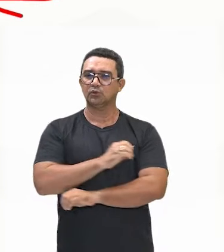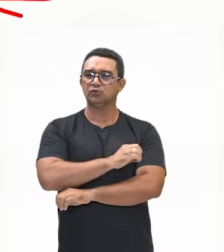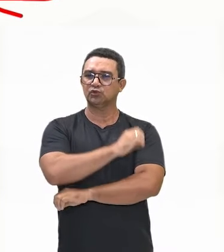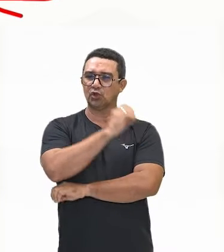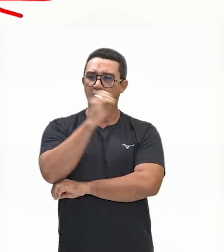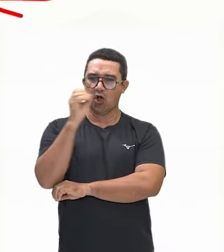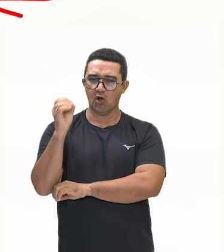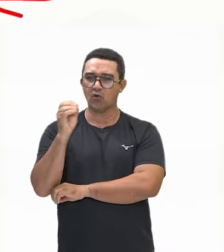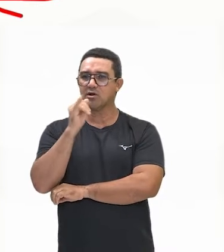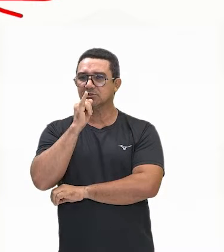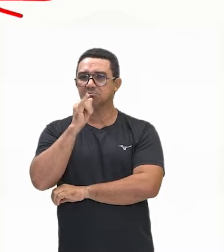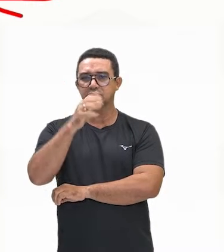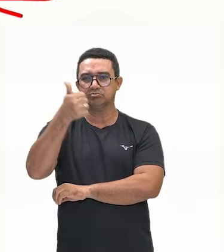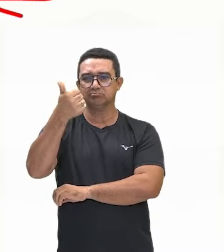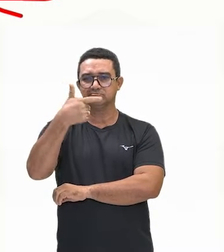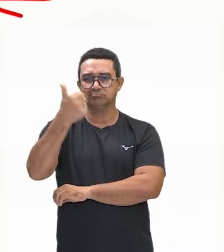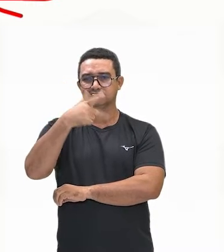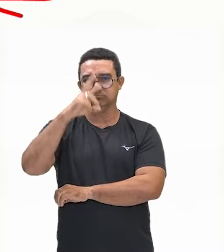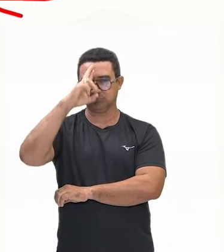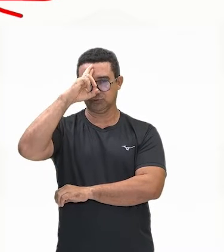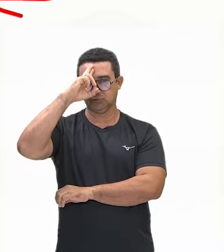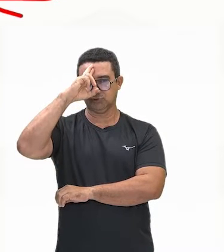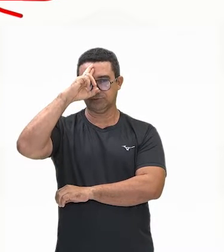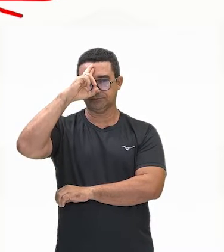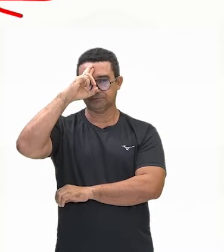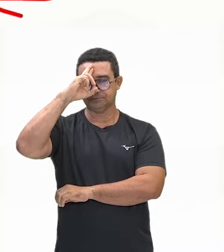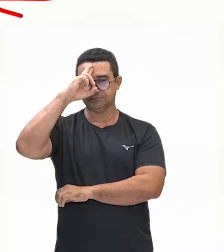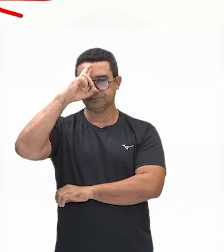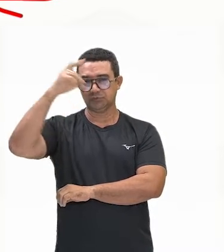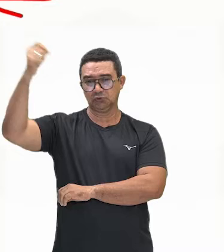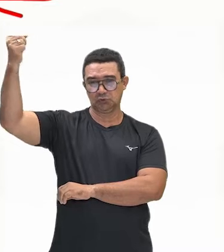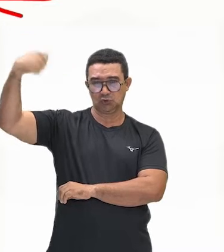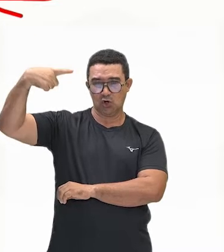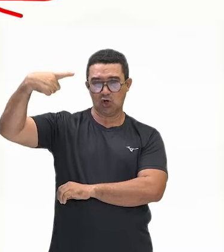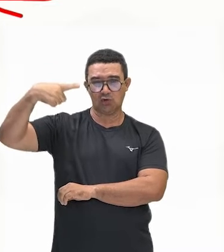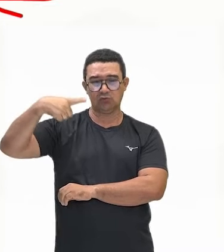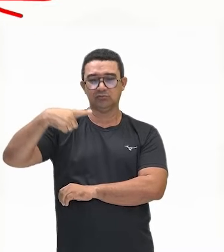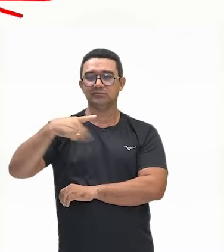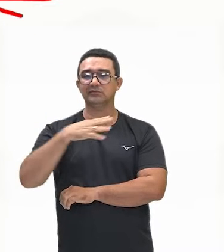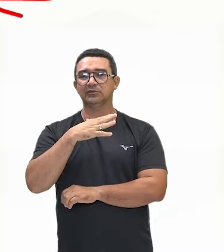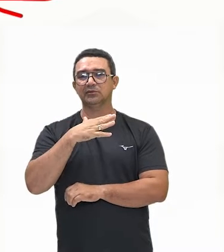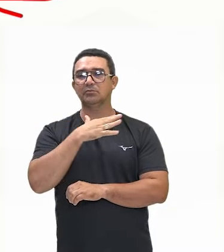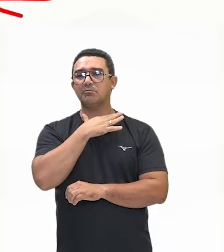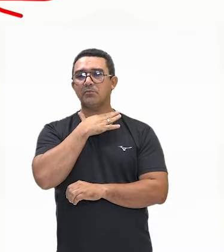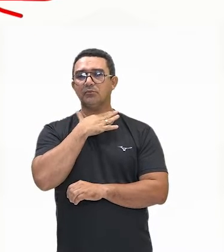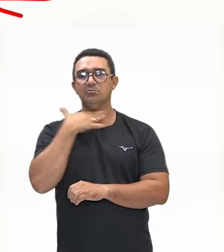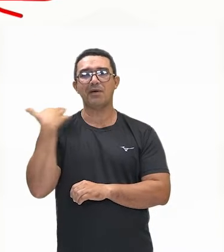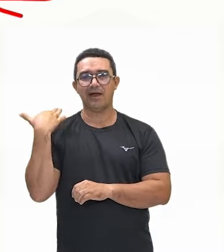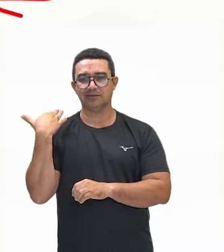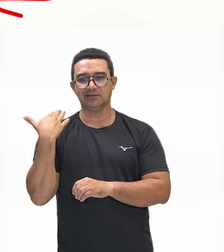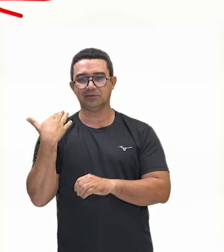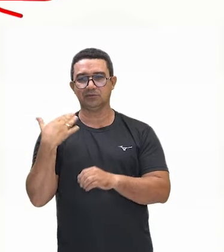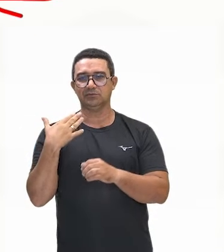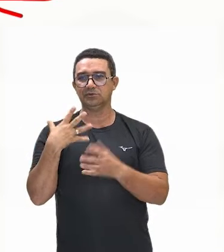não mata o coronavírus, tá? Midday sun does not kill